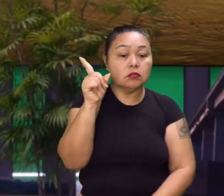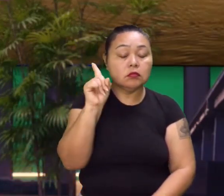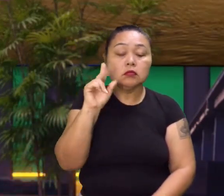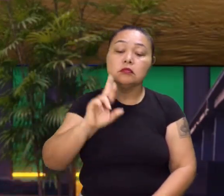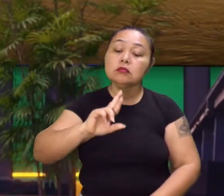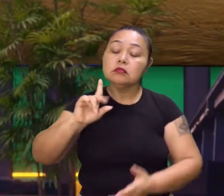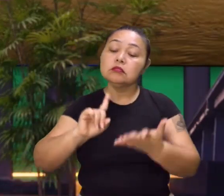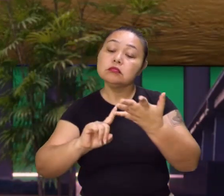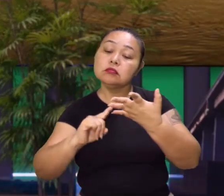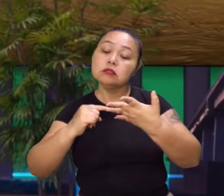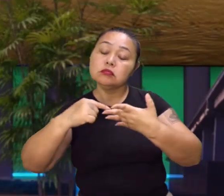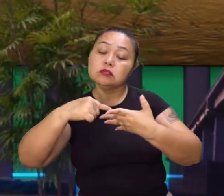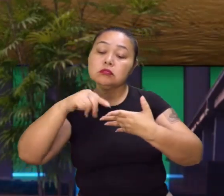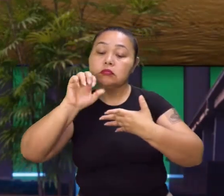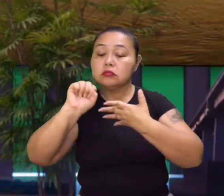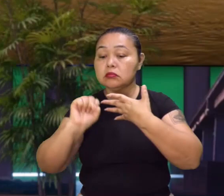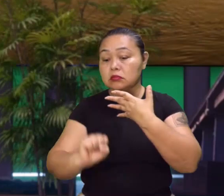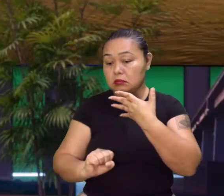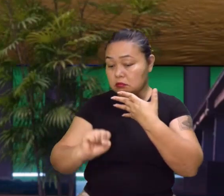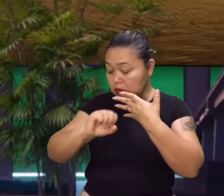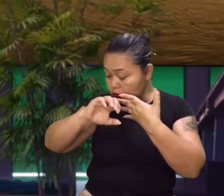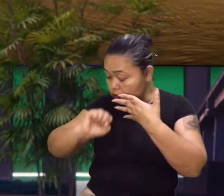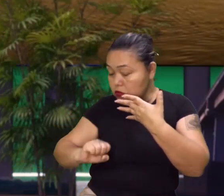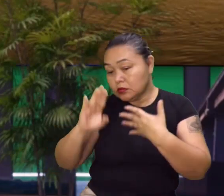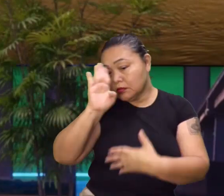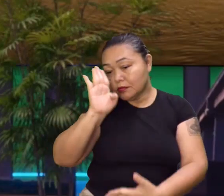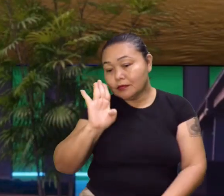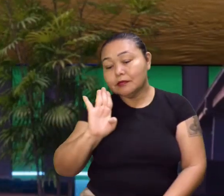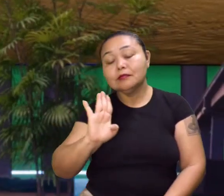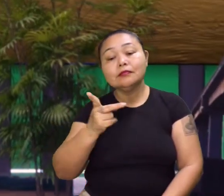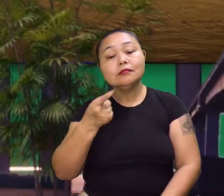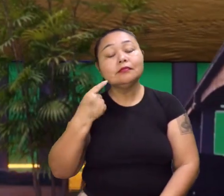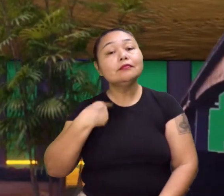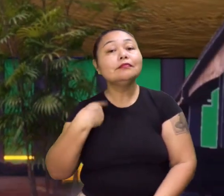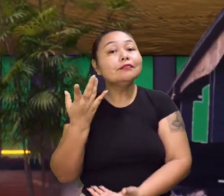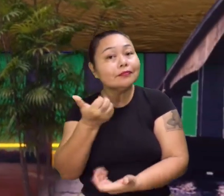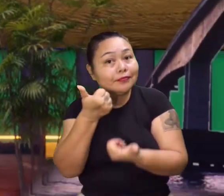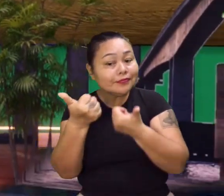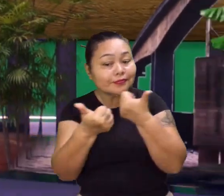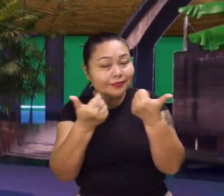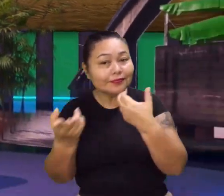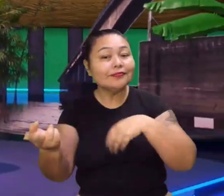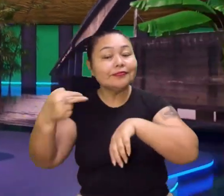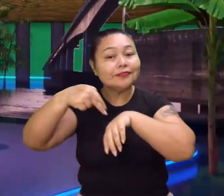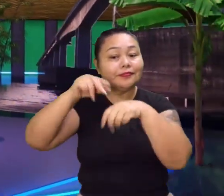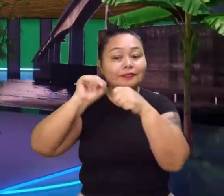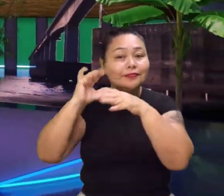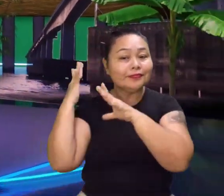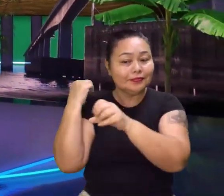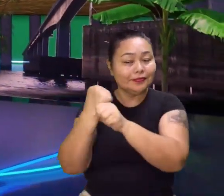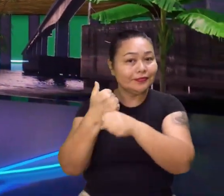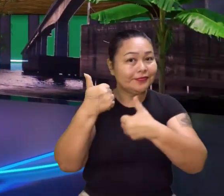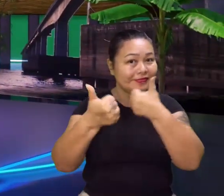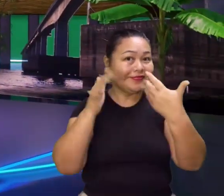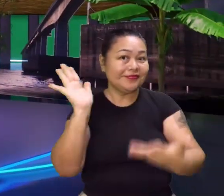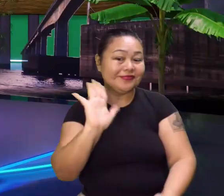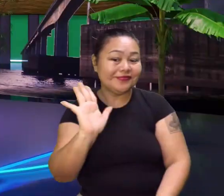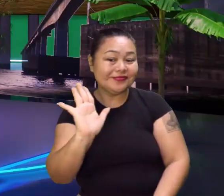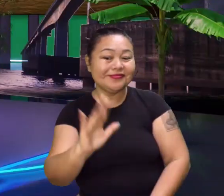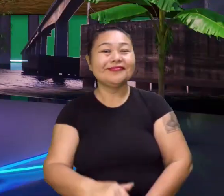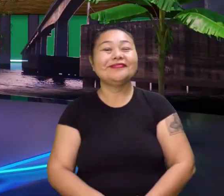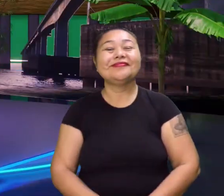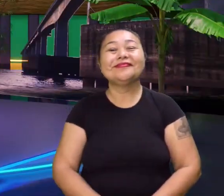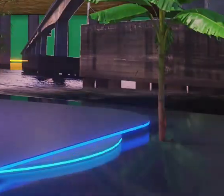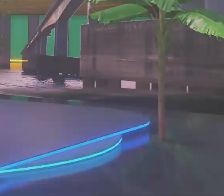essas estações do ano é o sul do Brasil. Muito bem. Beleza, galera? Então é isso. Daqui a pouco a gente volta para fazer a revisão. Valeu, tchau! Tchau!